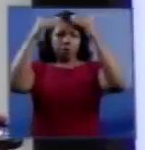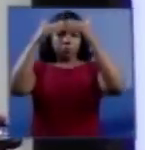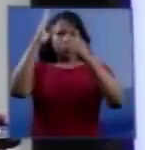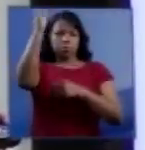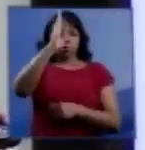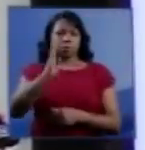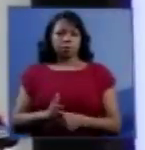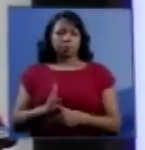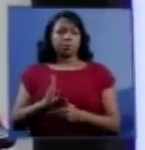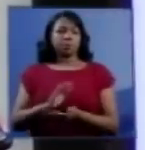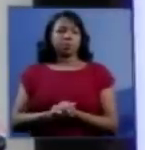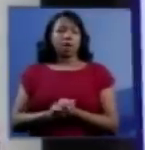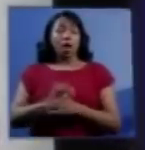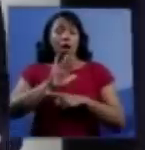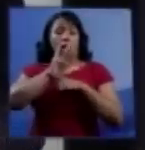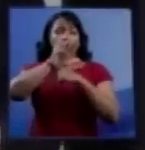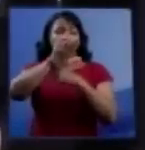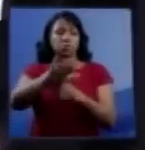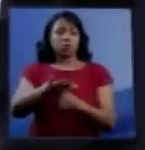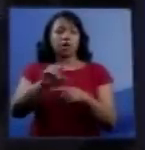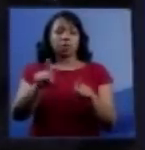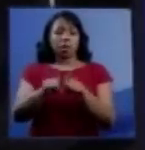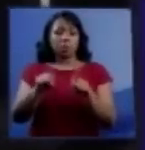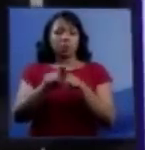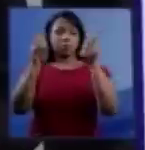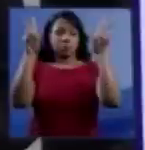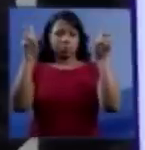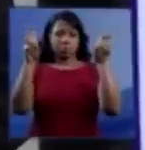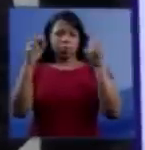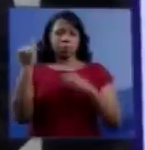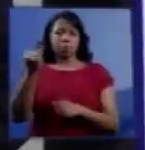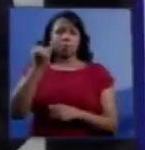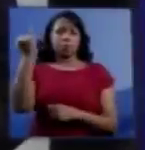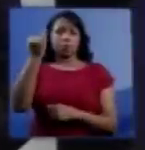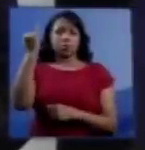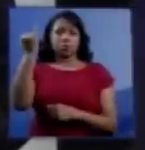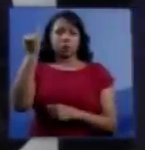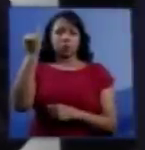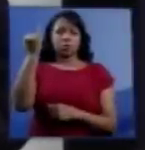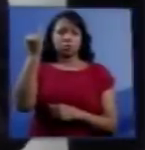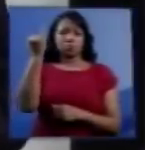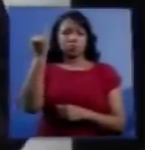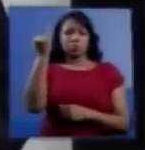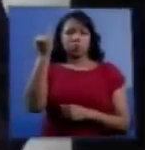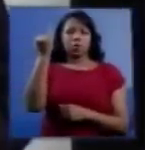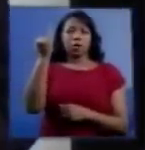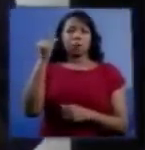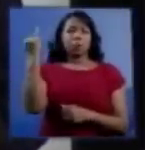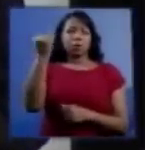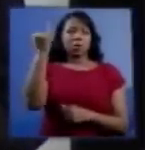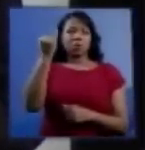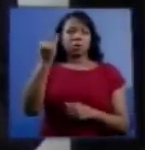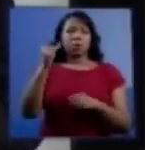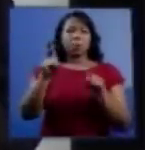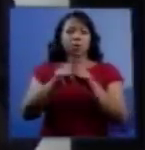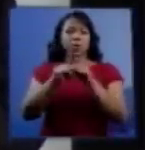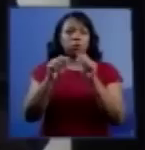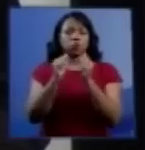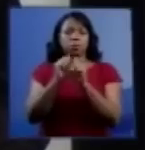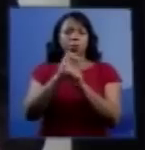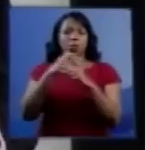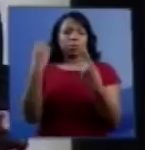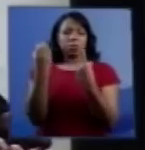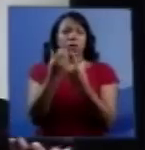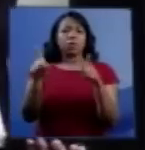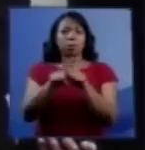Brasil colaborar nesta matéria tão importante e tão fundamental para a comunidade para